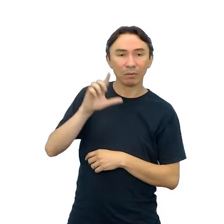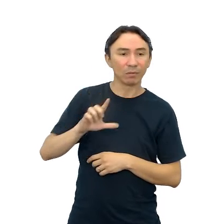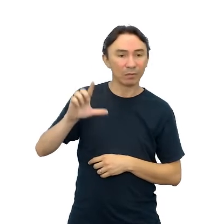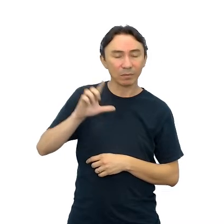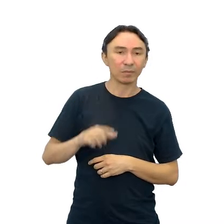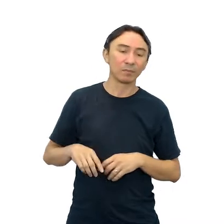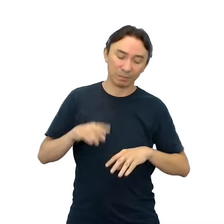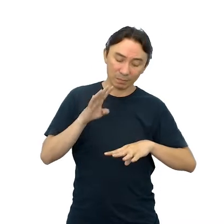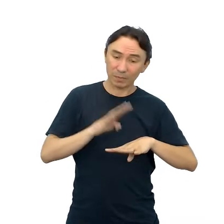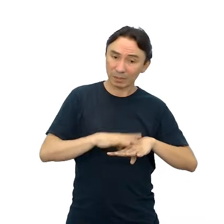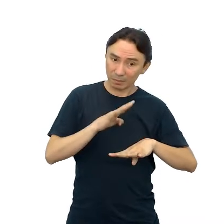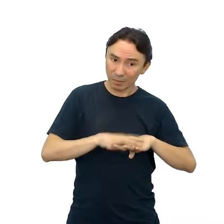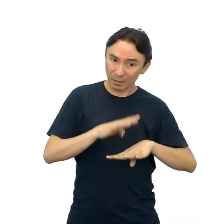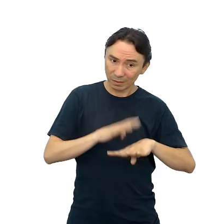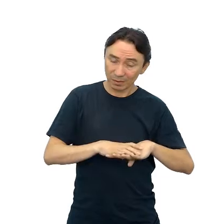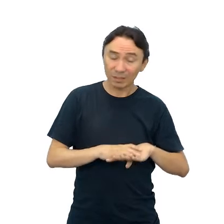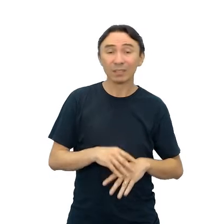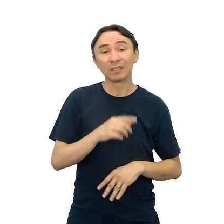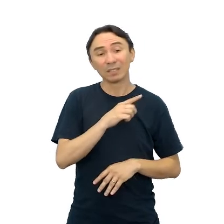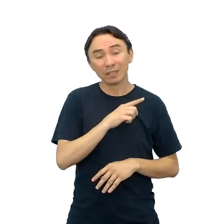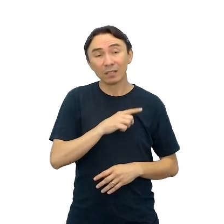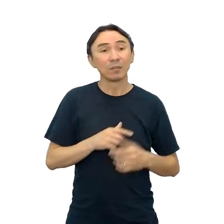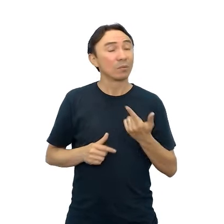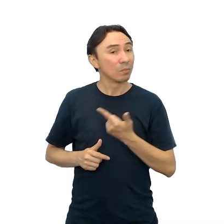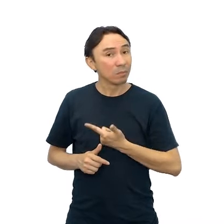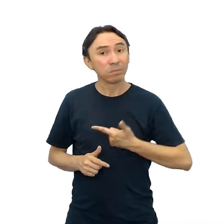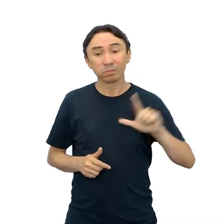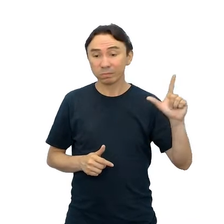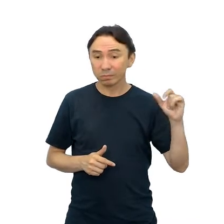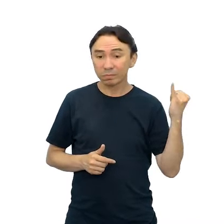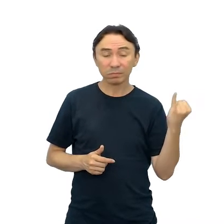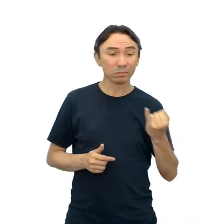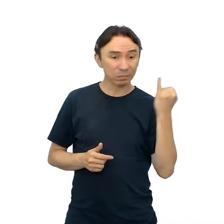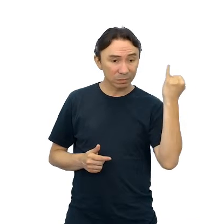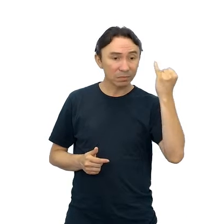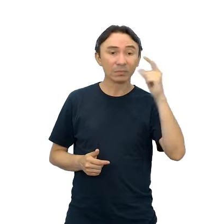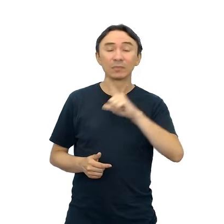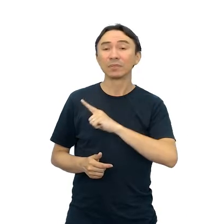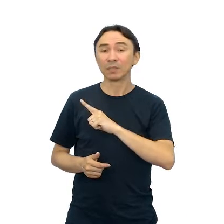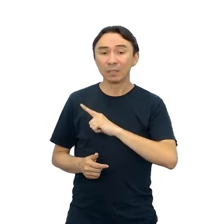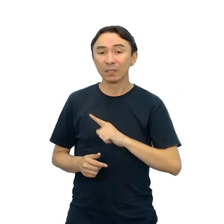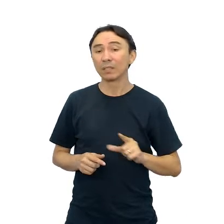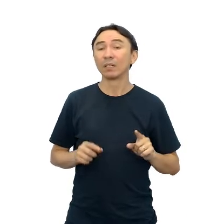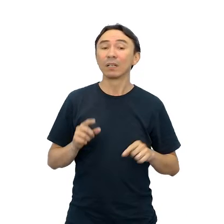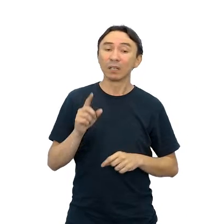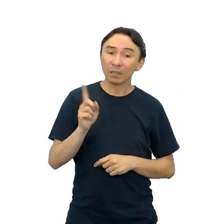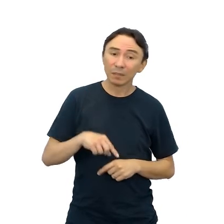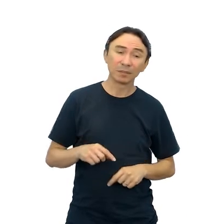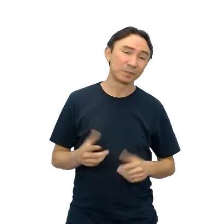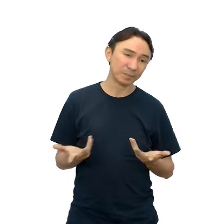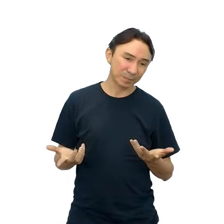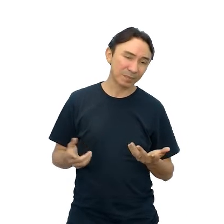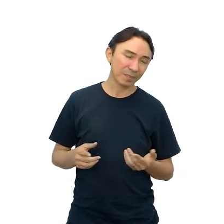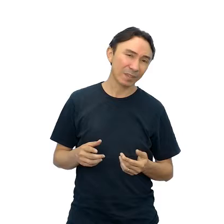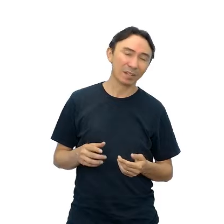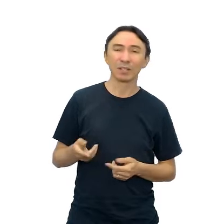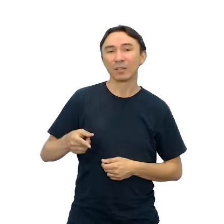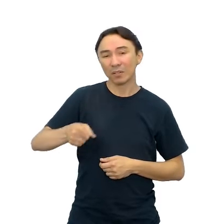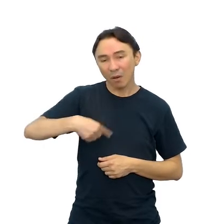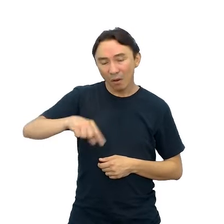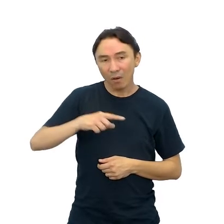aqui um item importantíssimo que é as funções executivas aqui para o nosso processo de